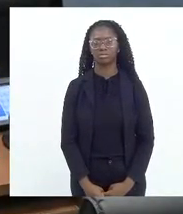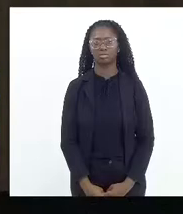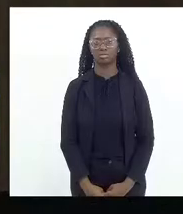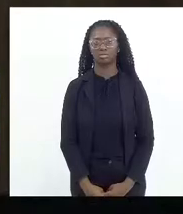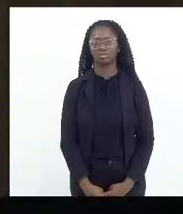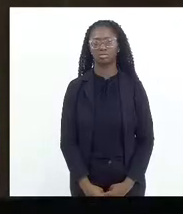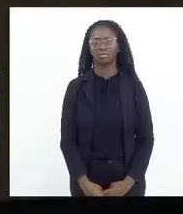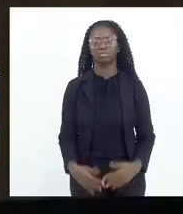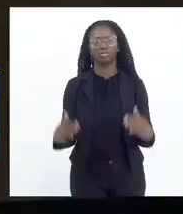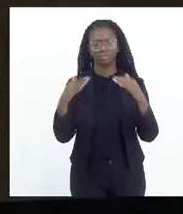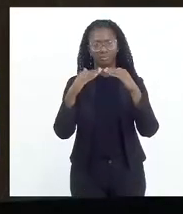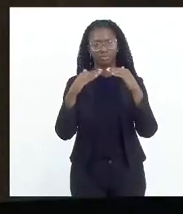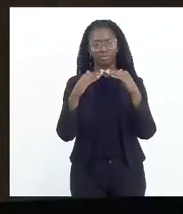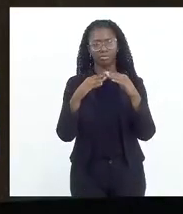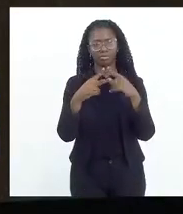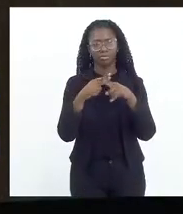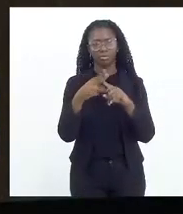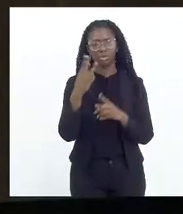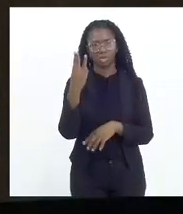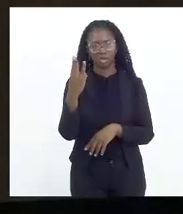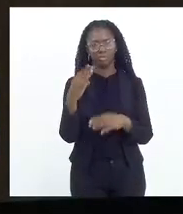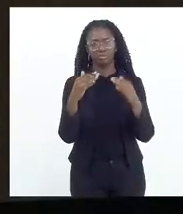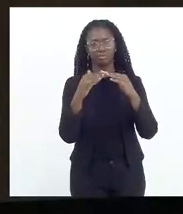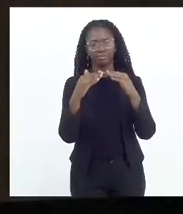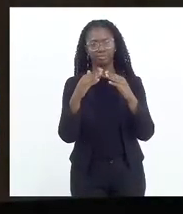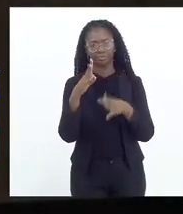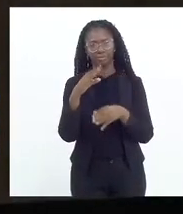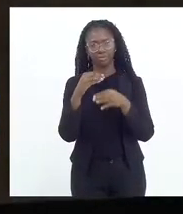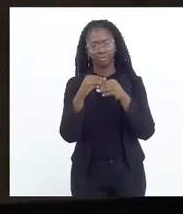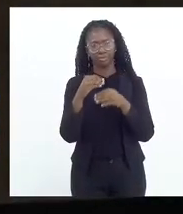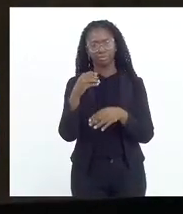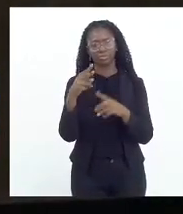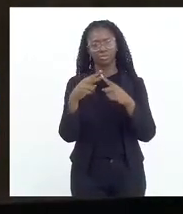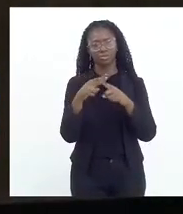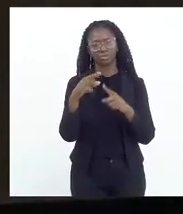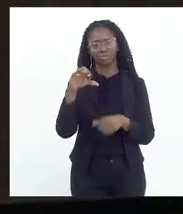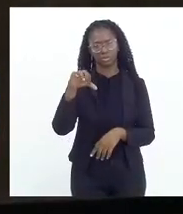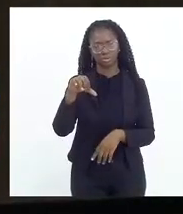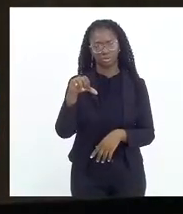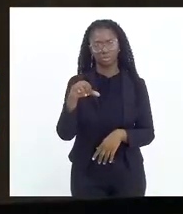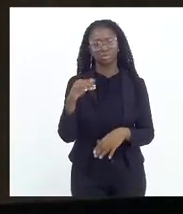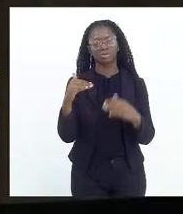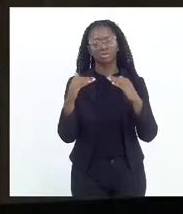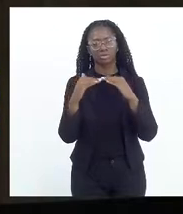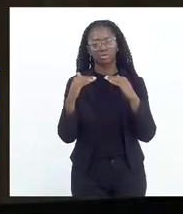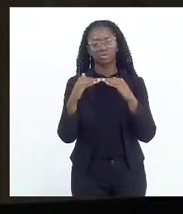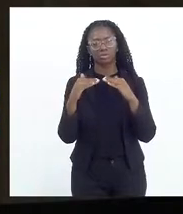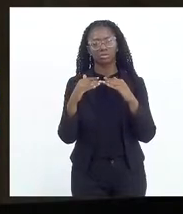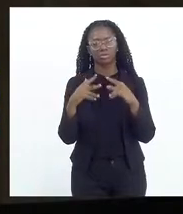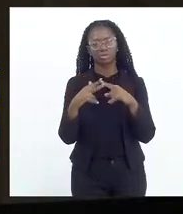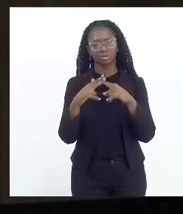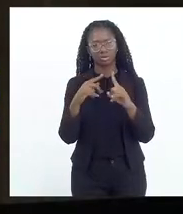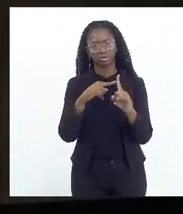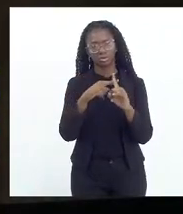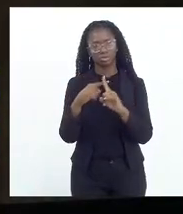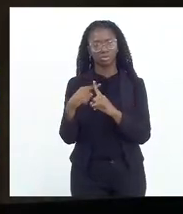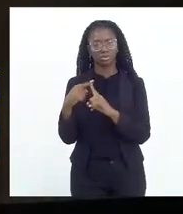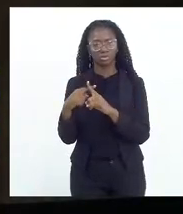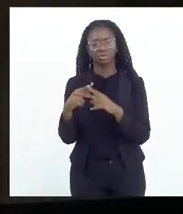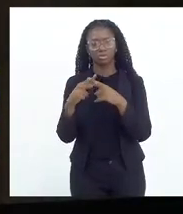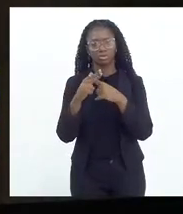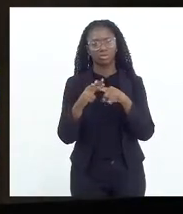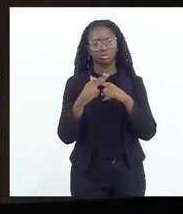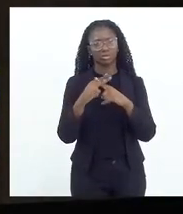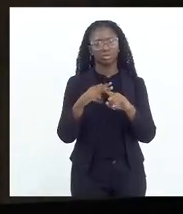Parecer favorável à emenda 3, favorável com subemenda à emenda 9, favorável com subemenda aglutinativa às emendas da